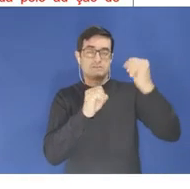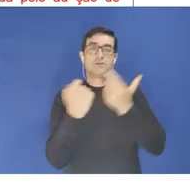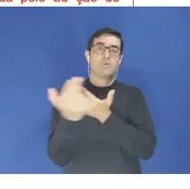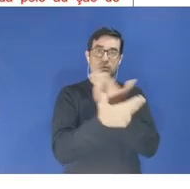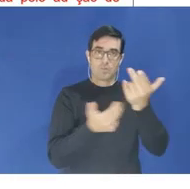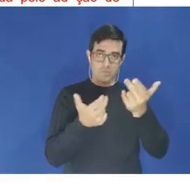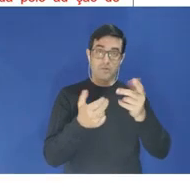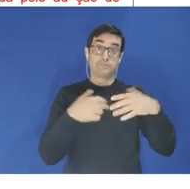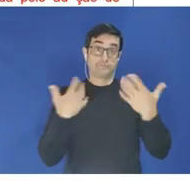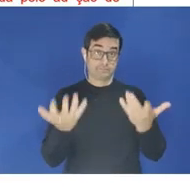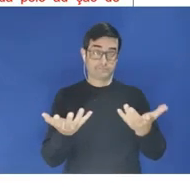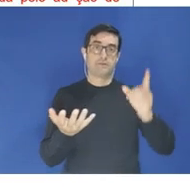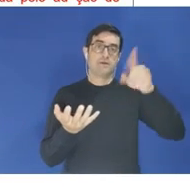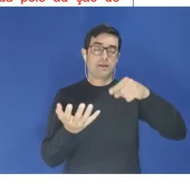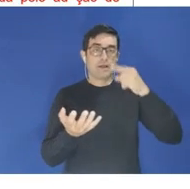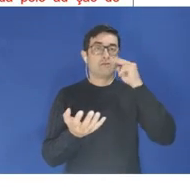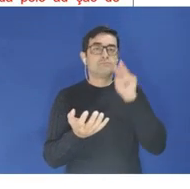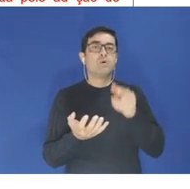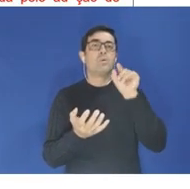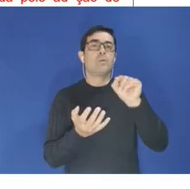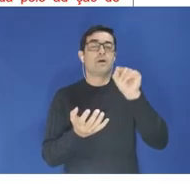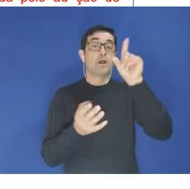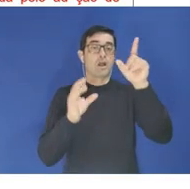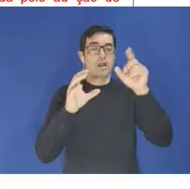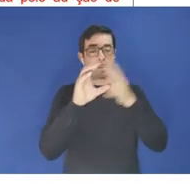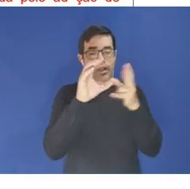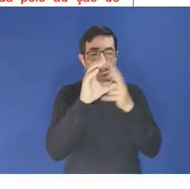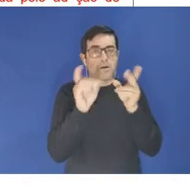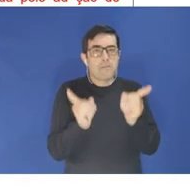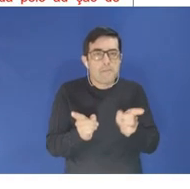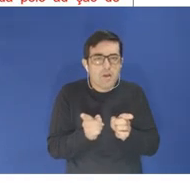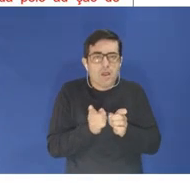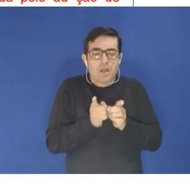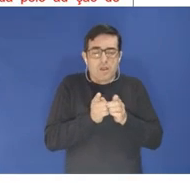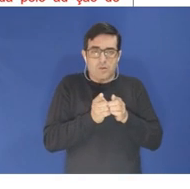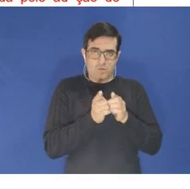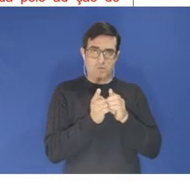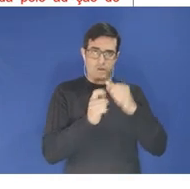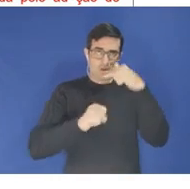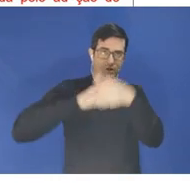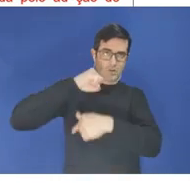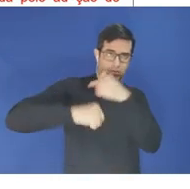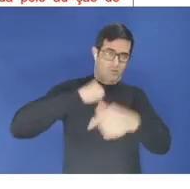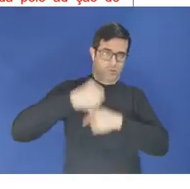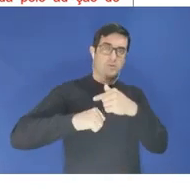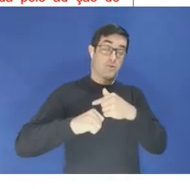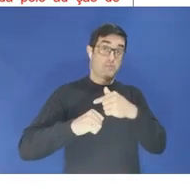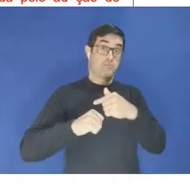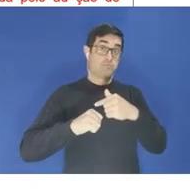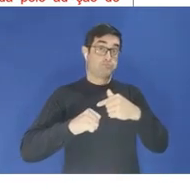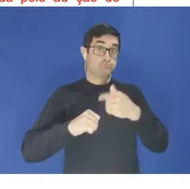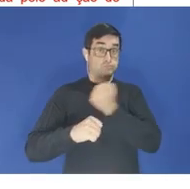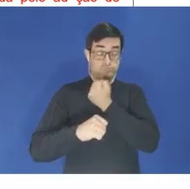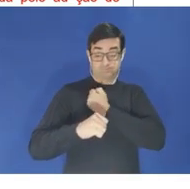seja, de camadas. Entretanto, é observado um menor raio atômico para elementos de maior